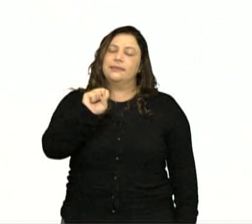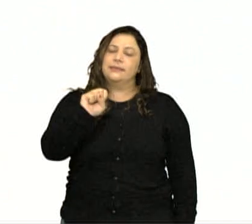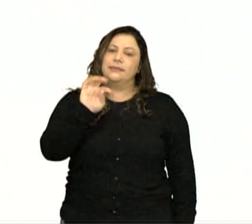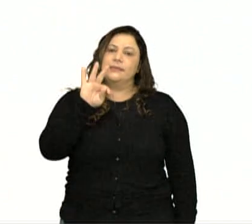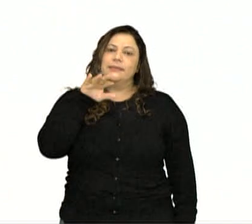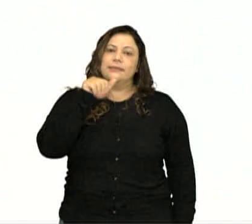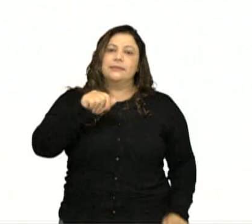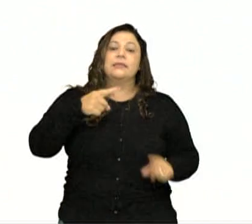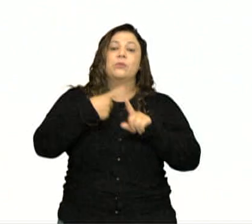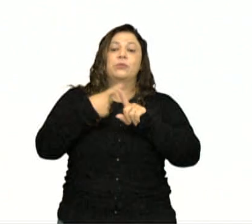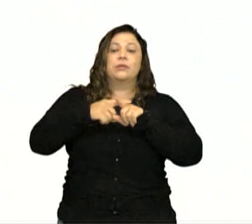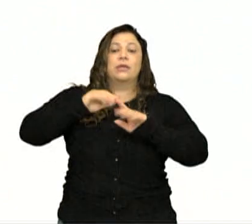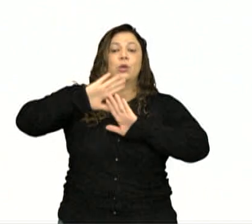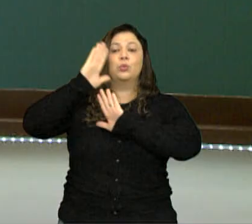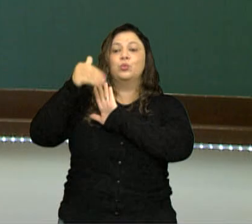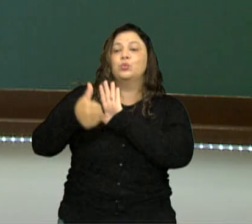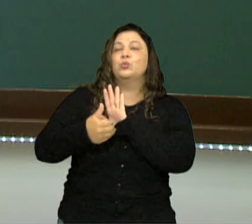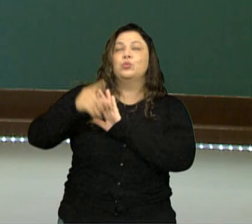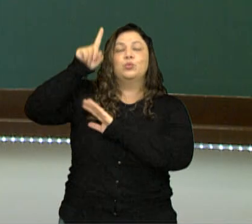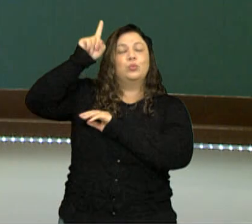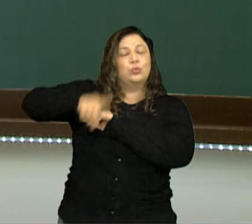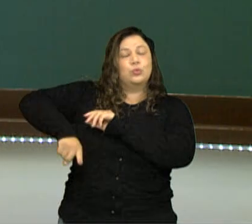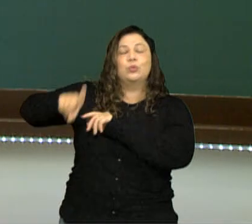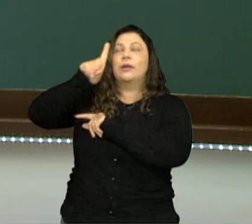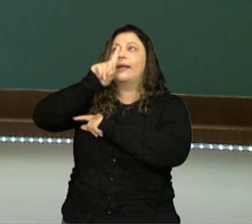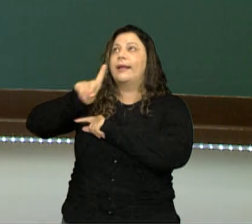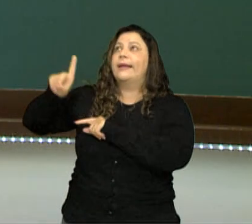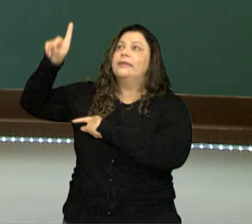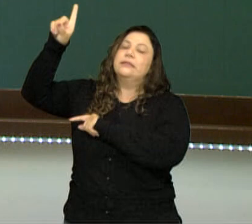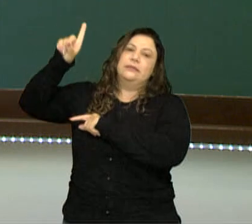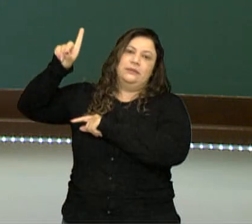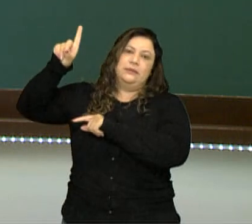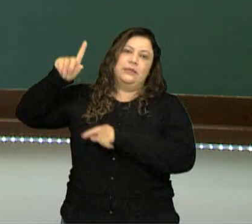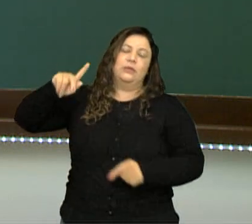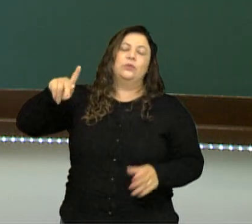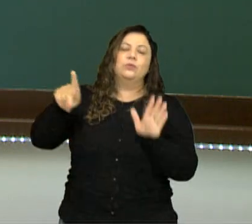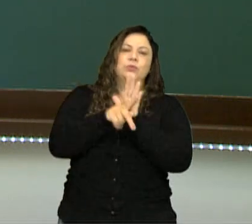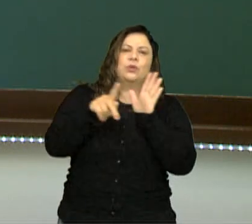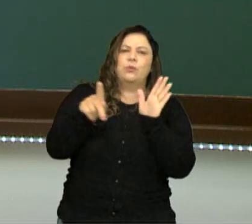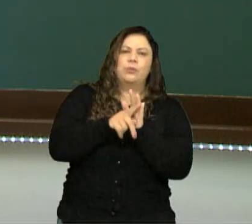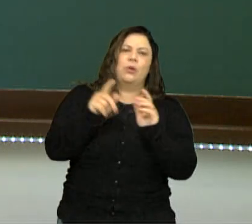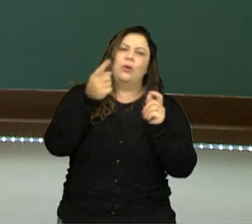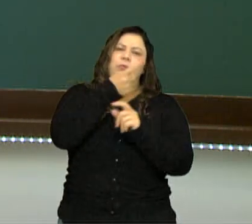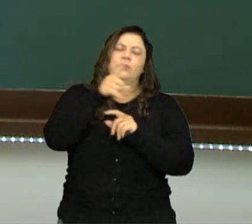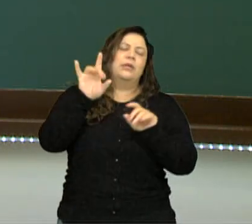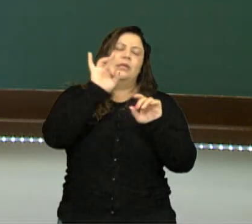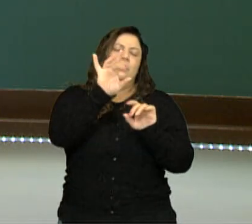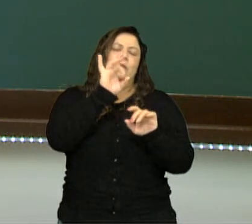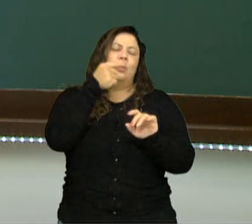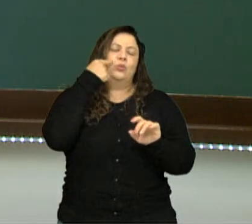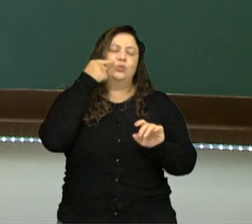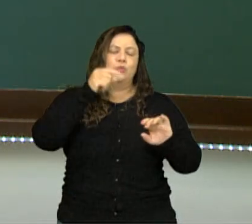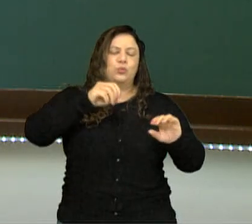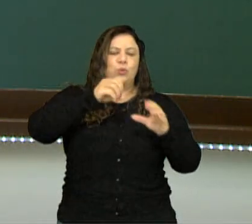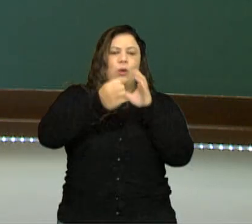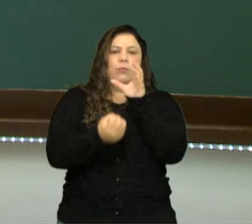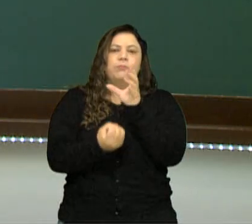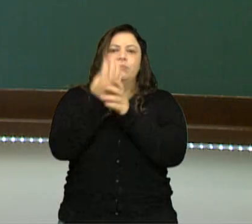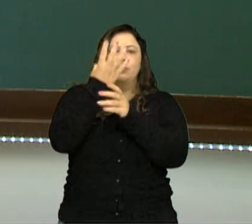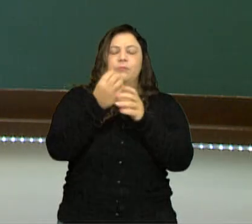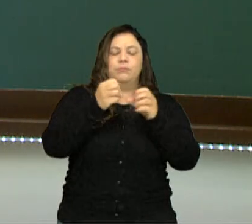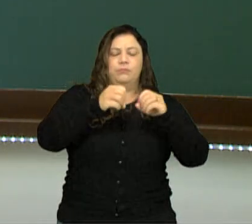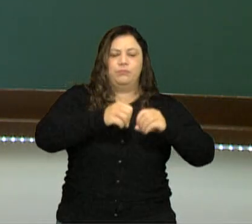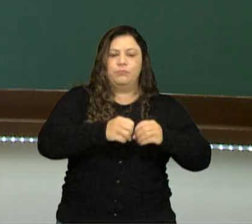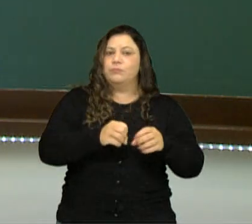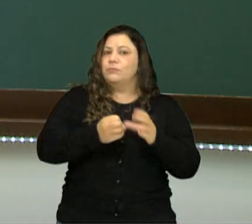Spinoza é imanente. Deus não é transcendente. Deus não criou o mundo, está além do mundo.